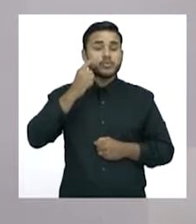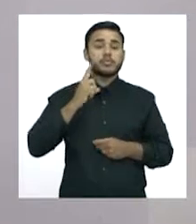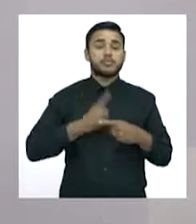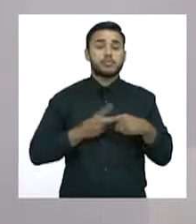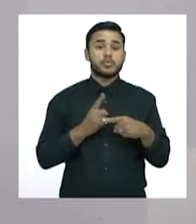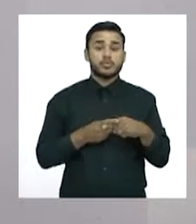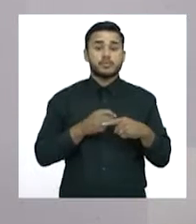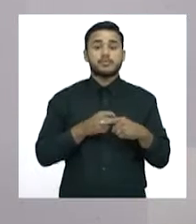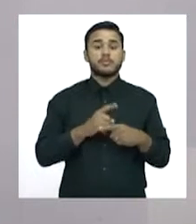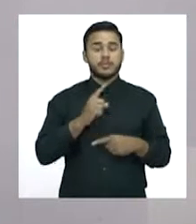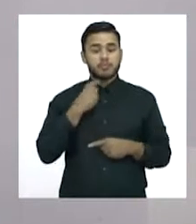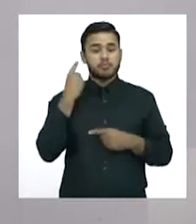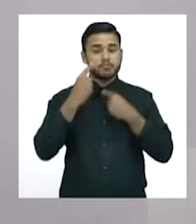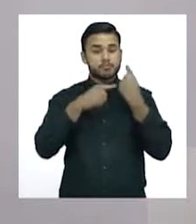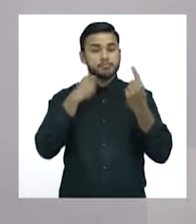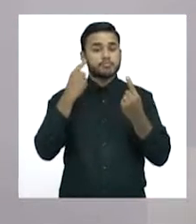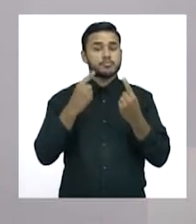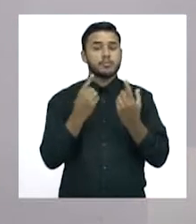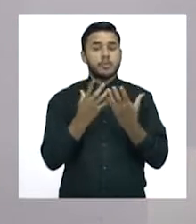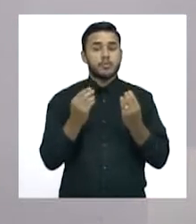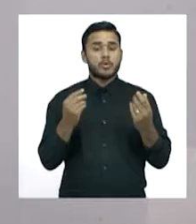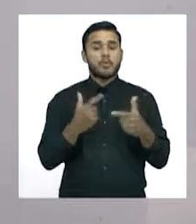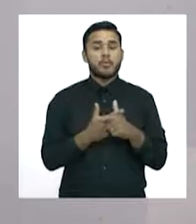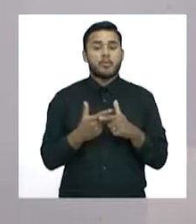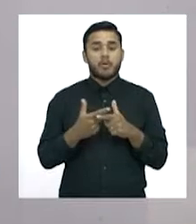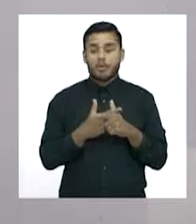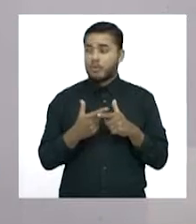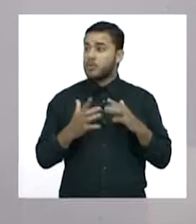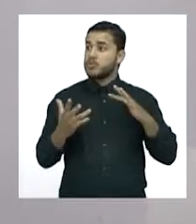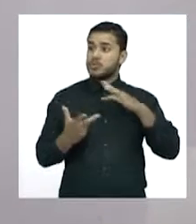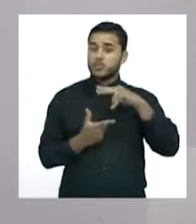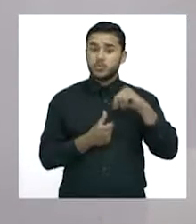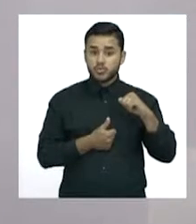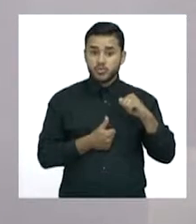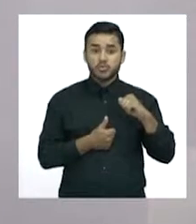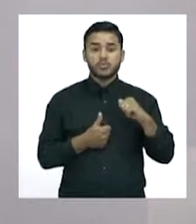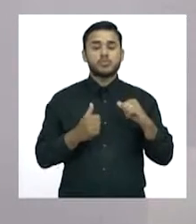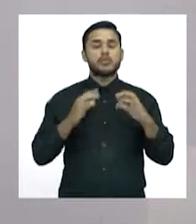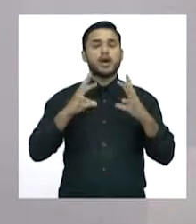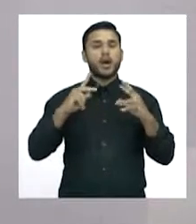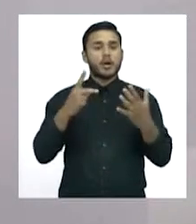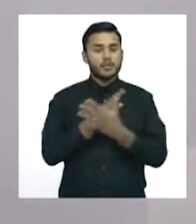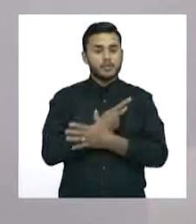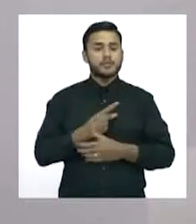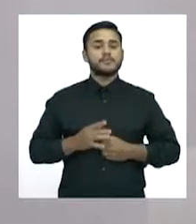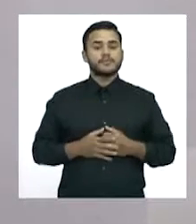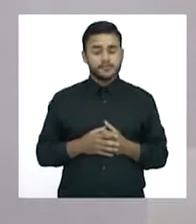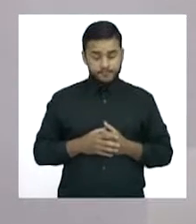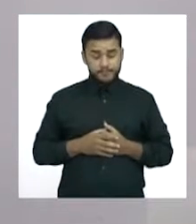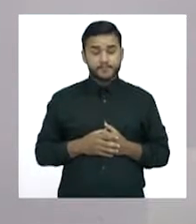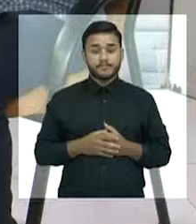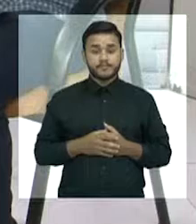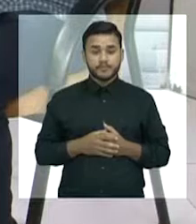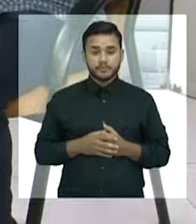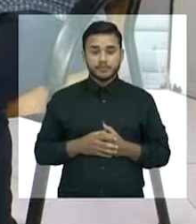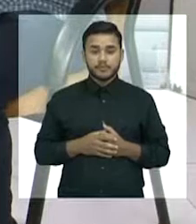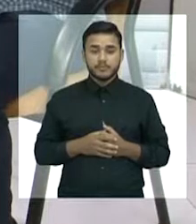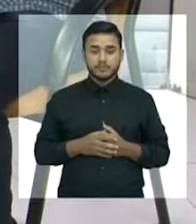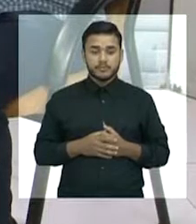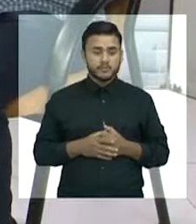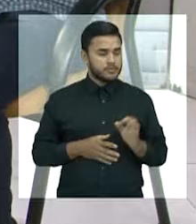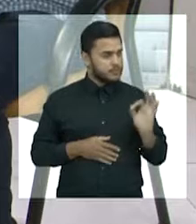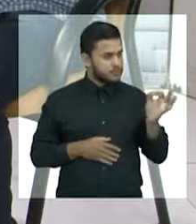o controle e estava causando prejuízos ambientais e não só à saúde pública. Então, ela optou por isso. No Brasil... Aliás, inclusive,